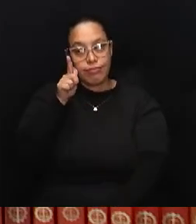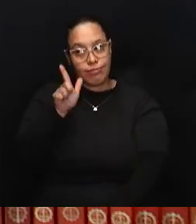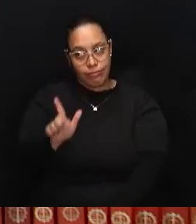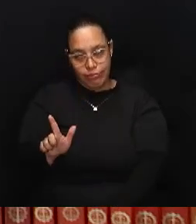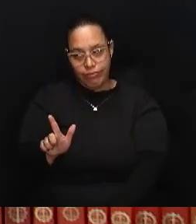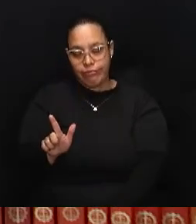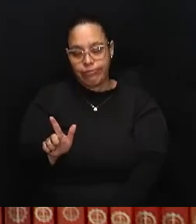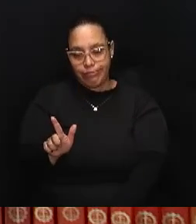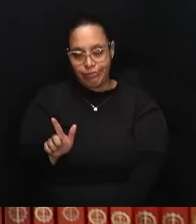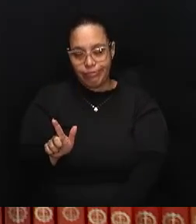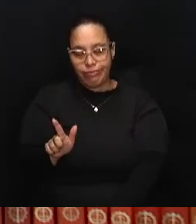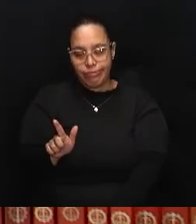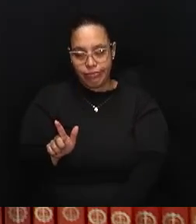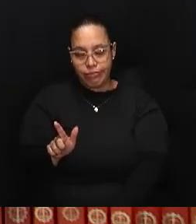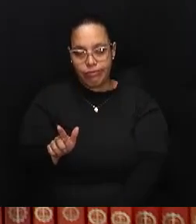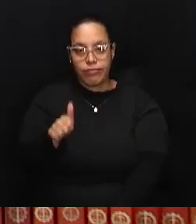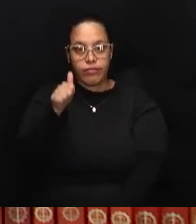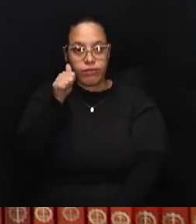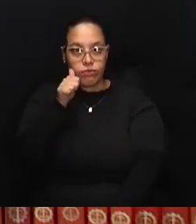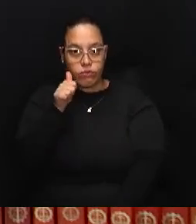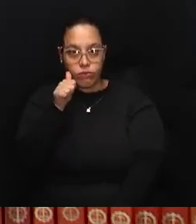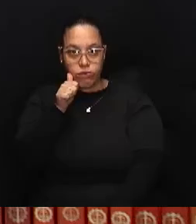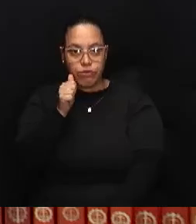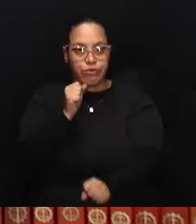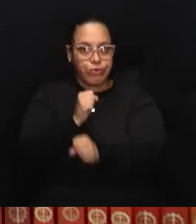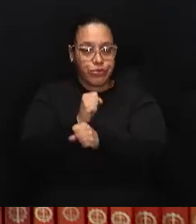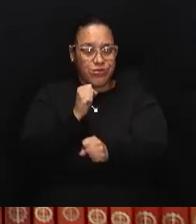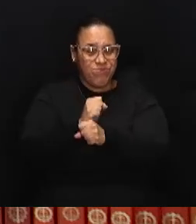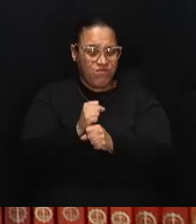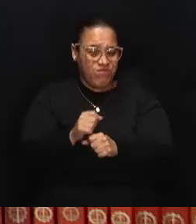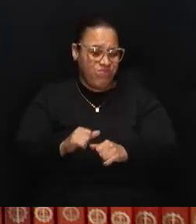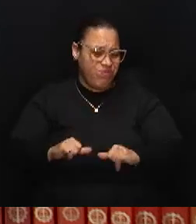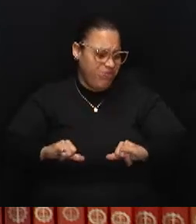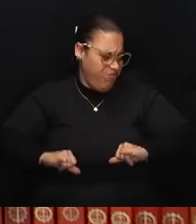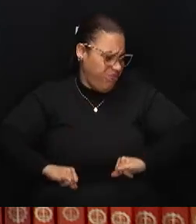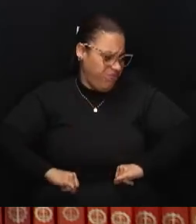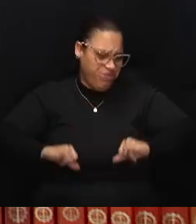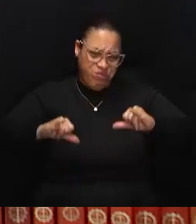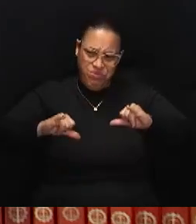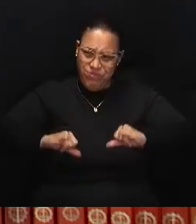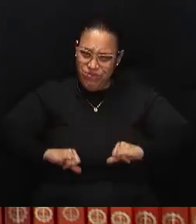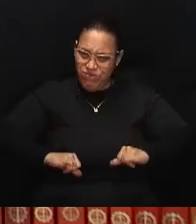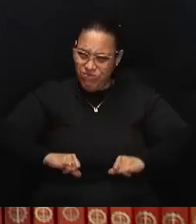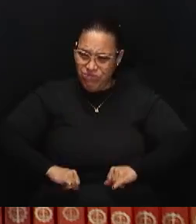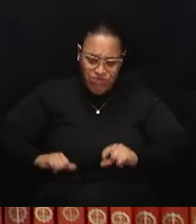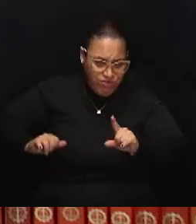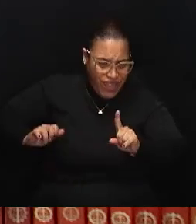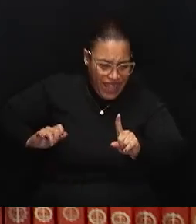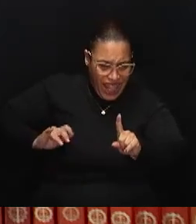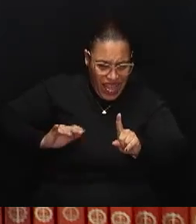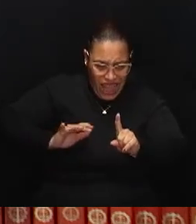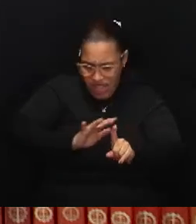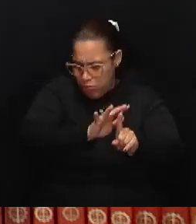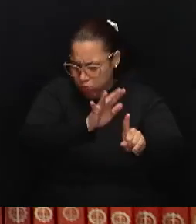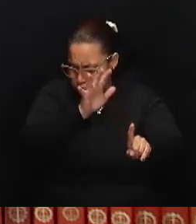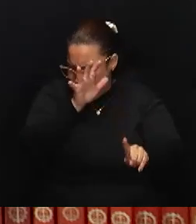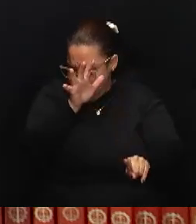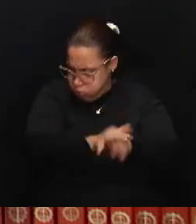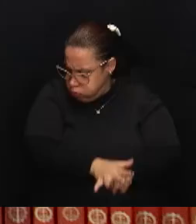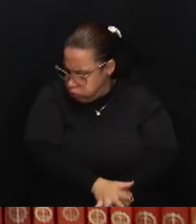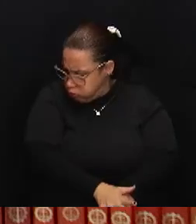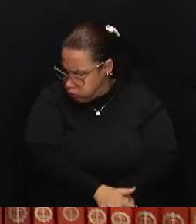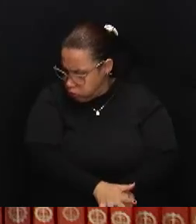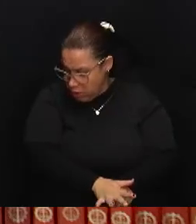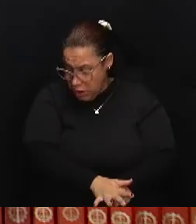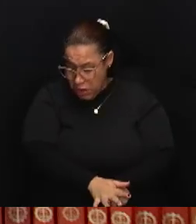conseguiu, em termos da mulher, parar de sofrer tantas perseguições, parar de sofrer